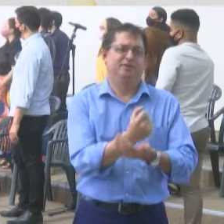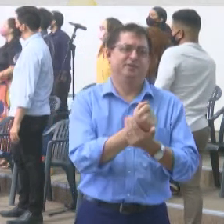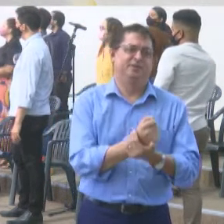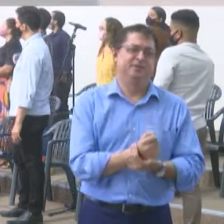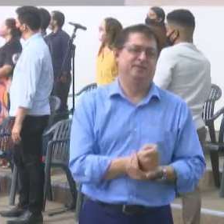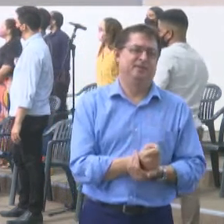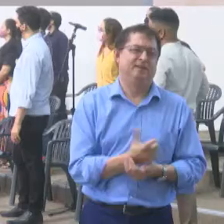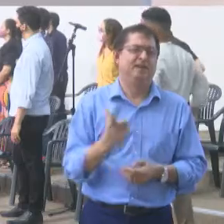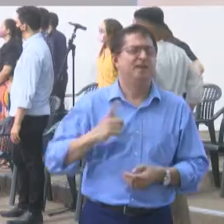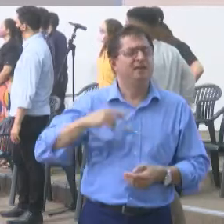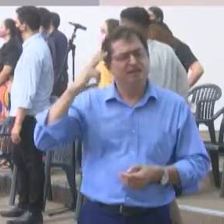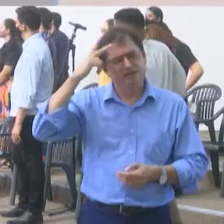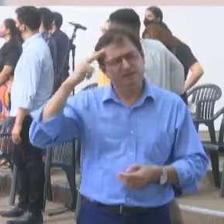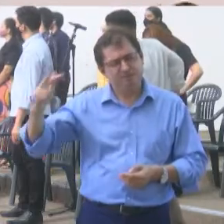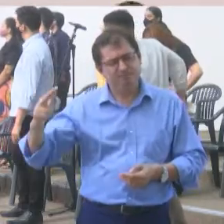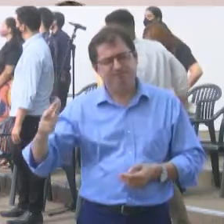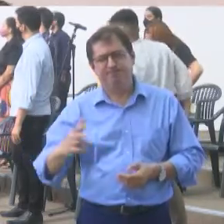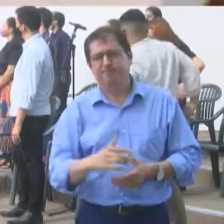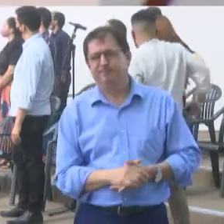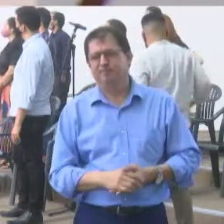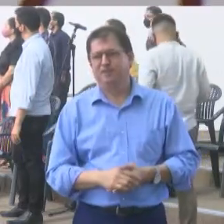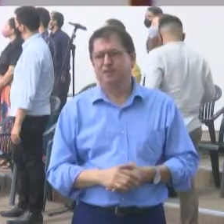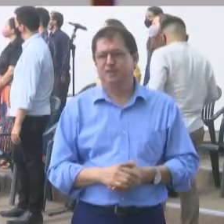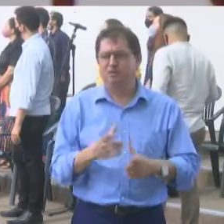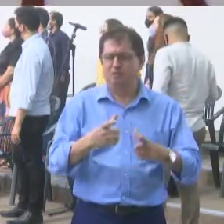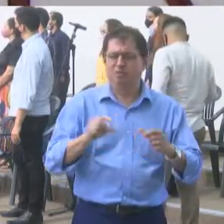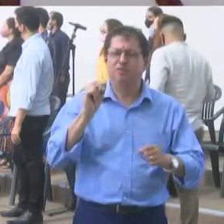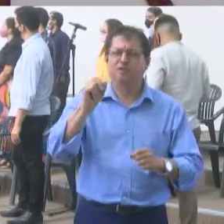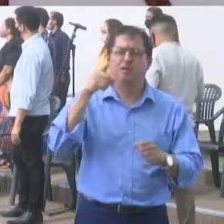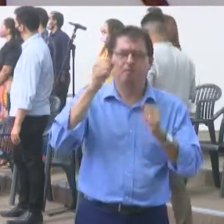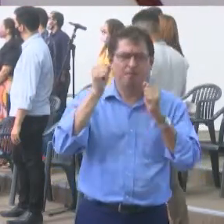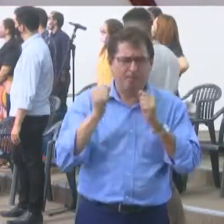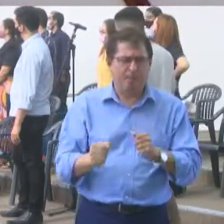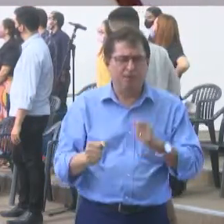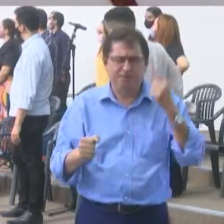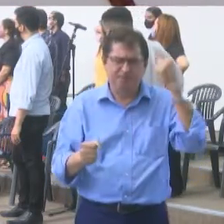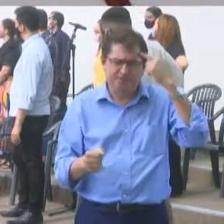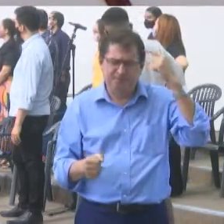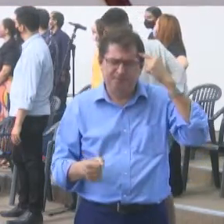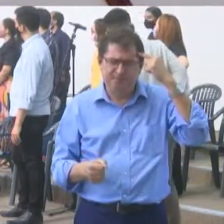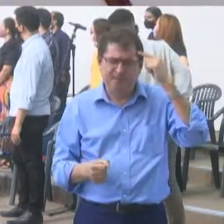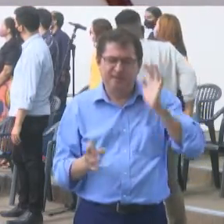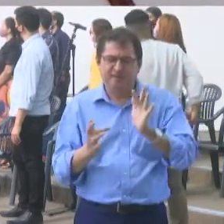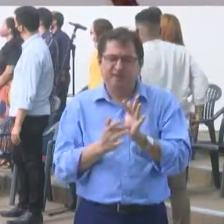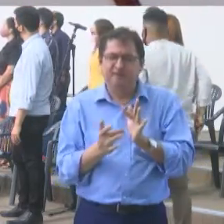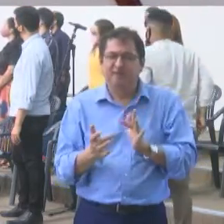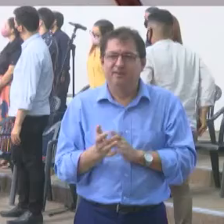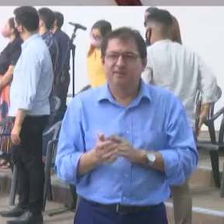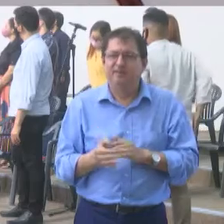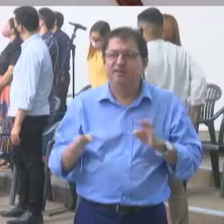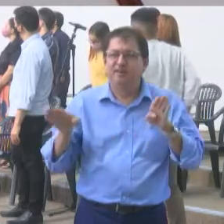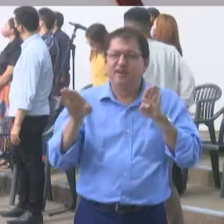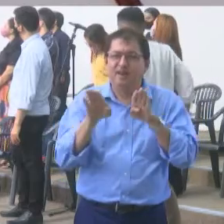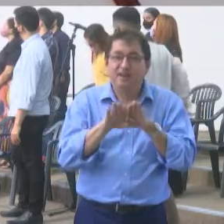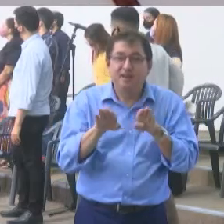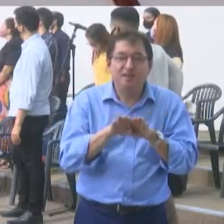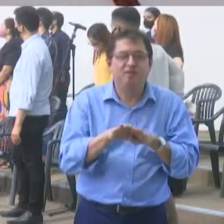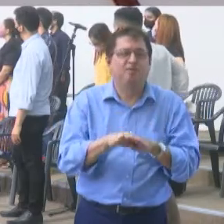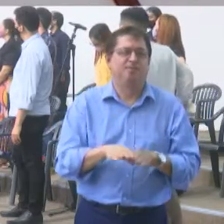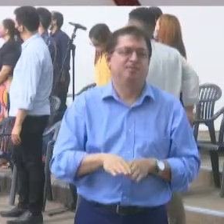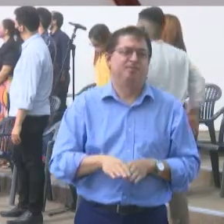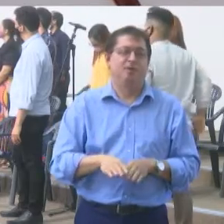Há uma história sendo escrita aqui muito maior do que você pode imaginar. E Jesus, assim como Boaz, também